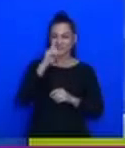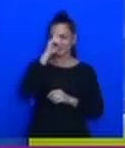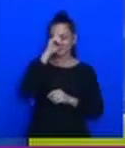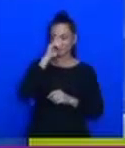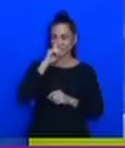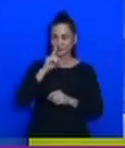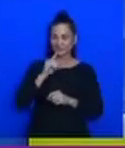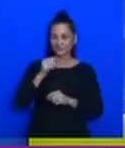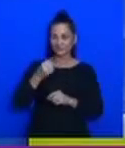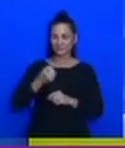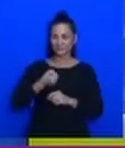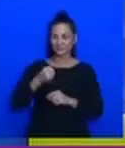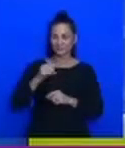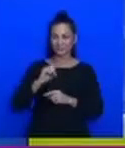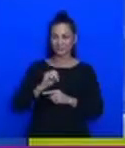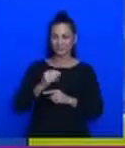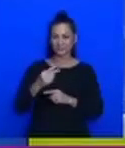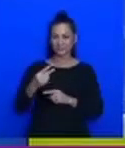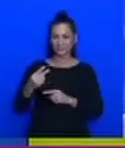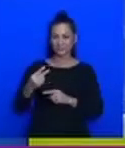Amarela 02.